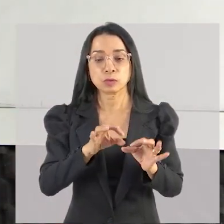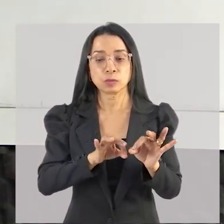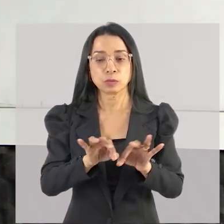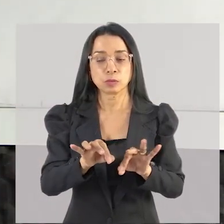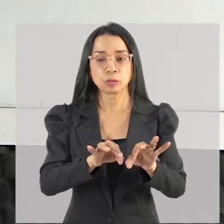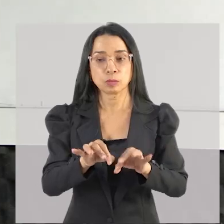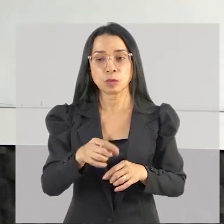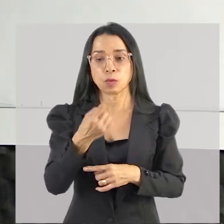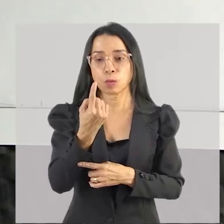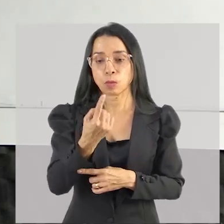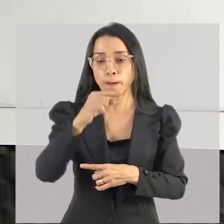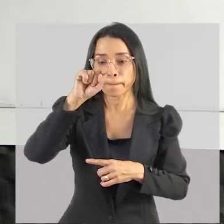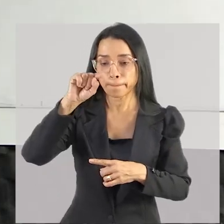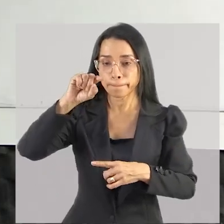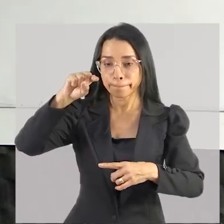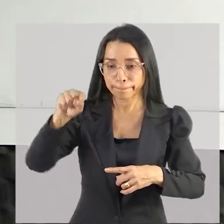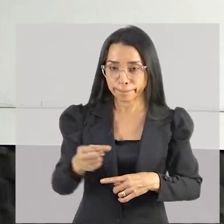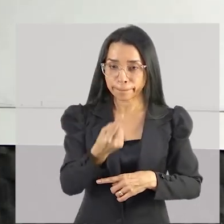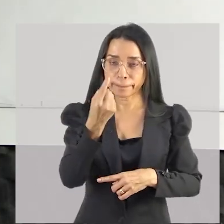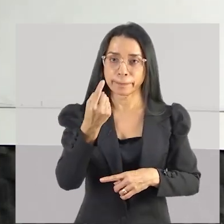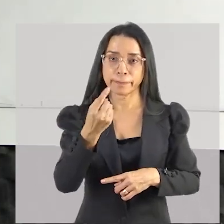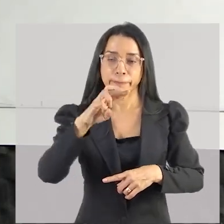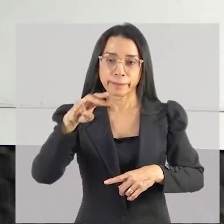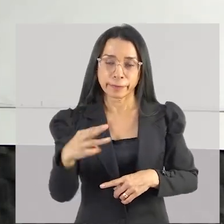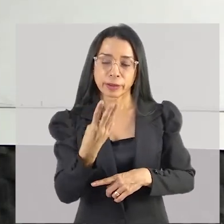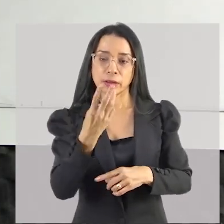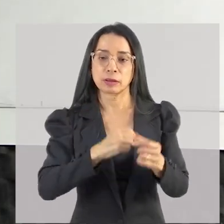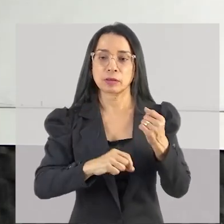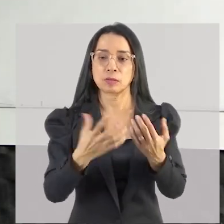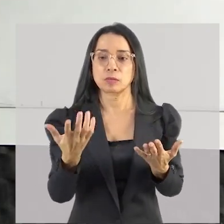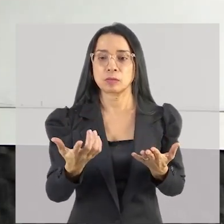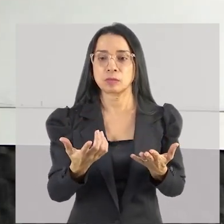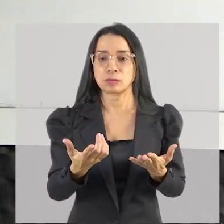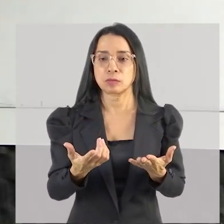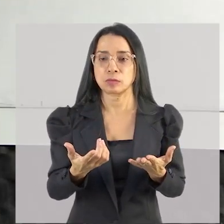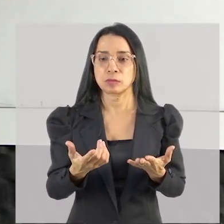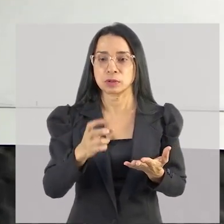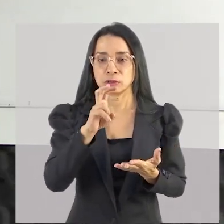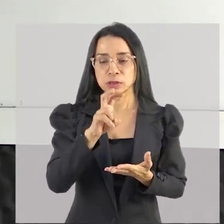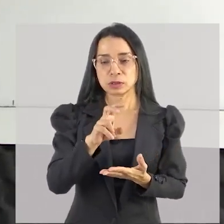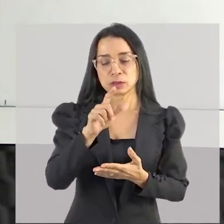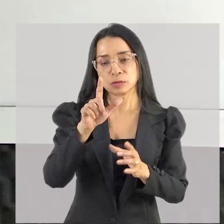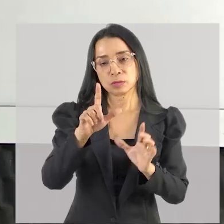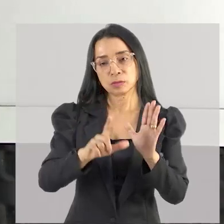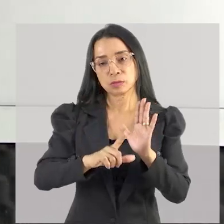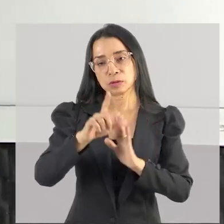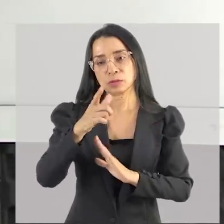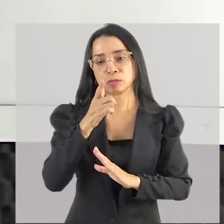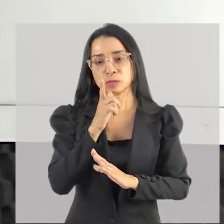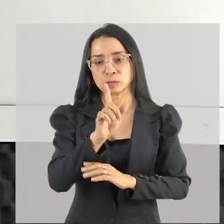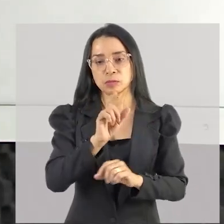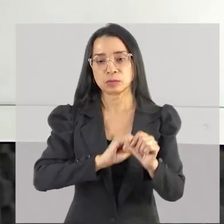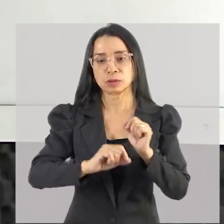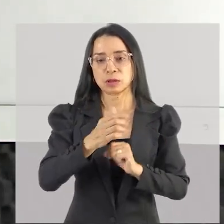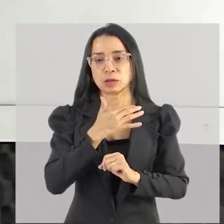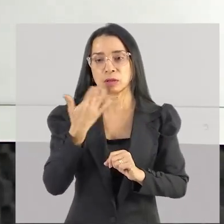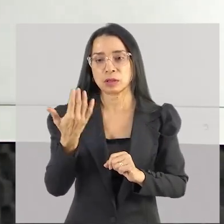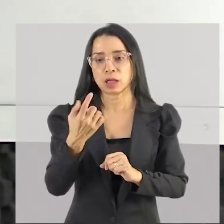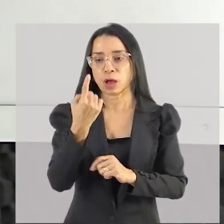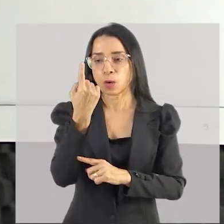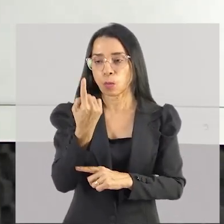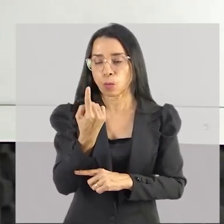formado? 1 milhão, tá? Então com esses 5 litros eu consigo matar quanto? 1 milhão de larvas.